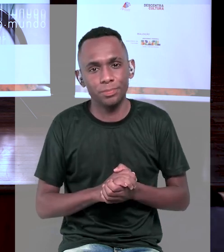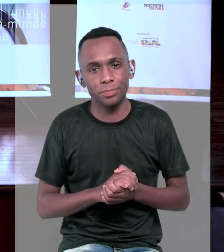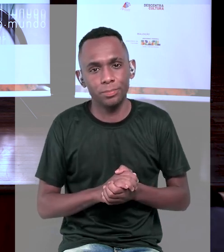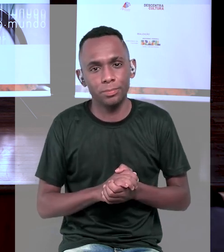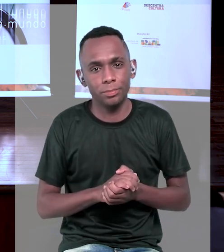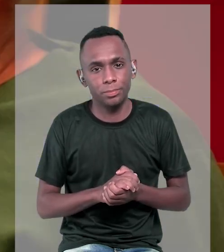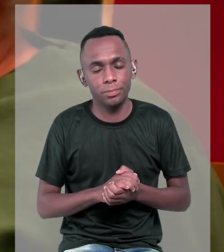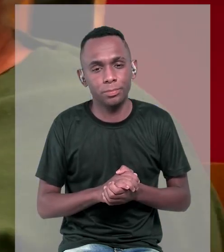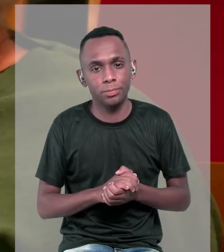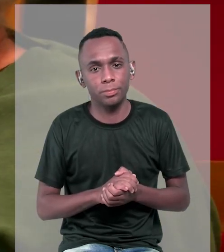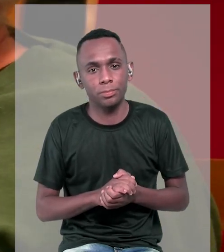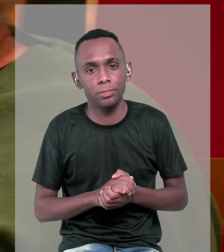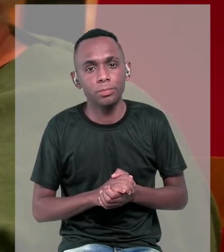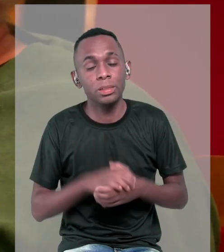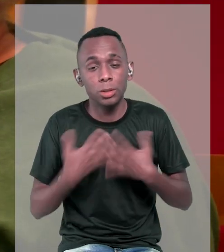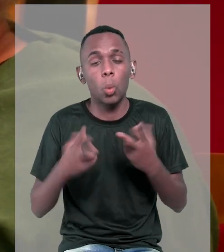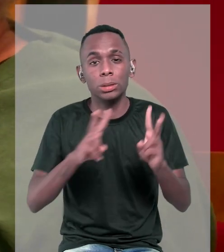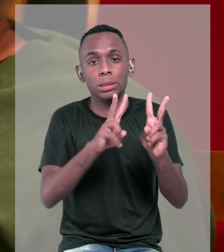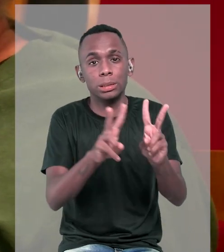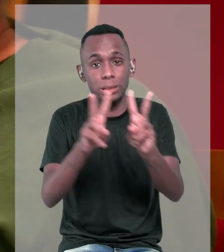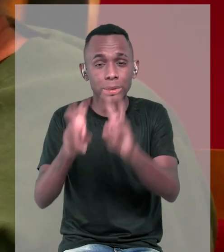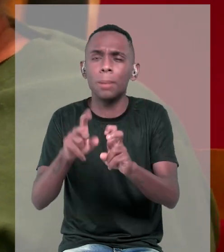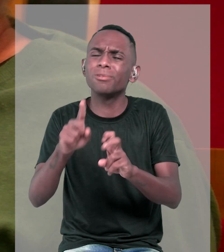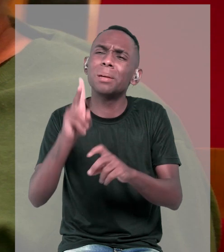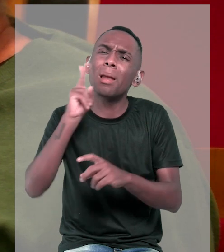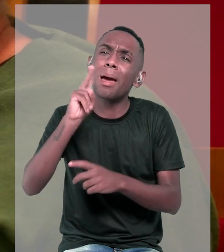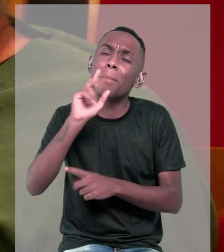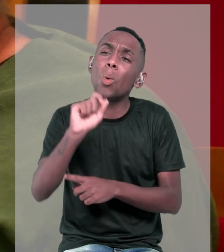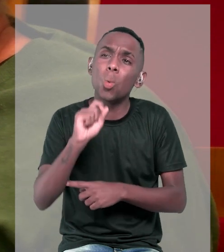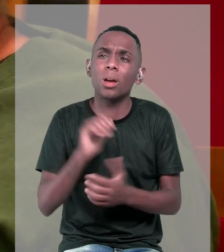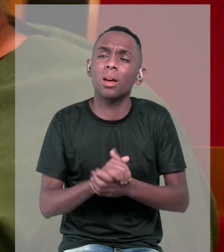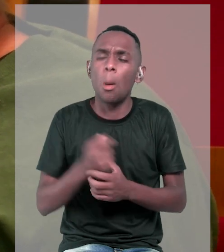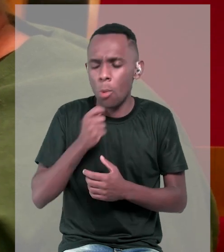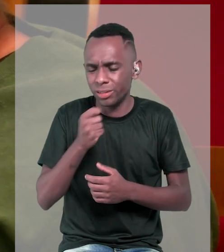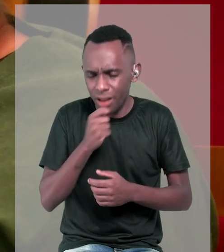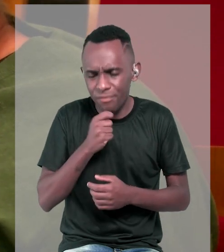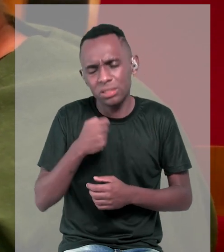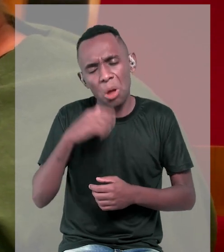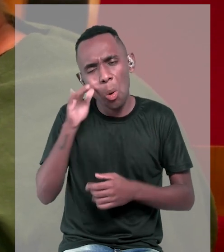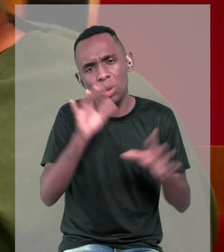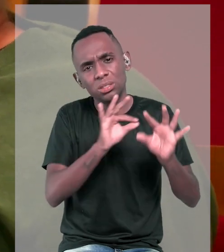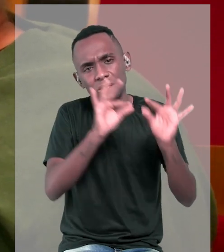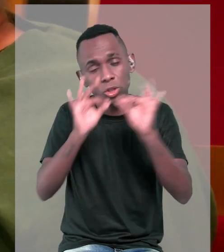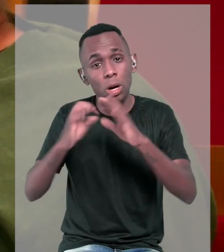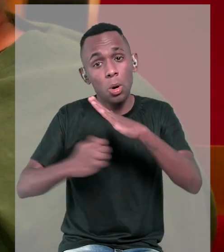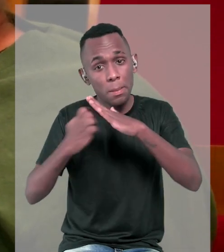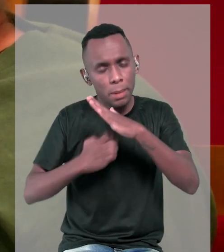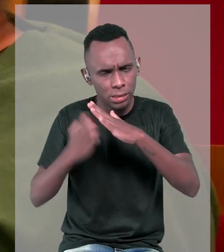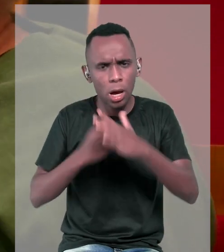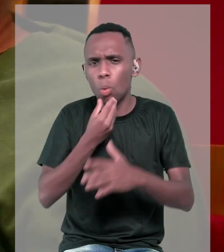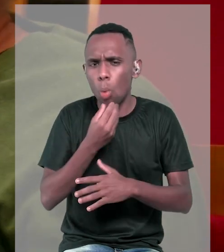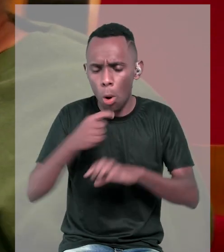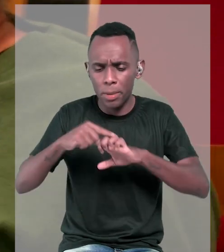Nessa abordagem, você me lembrou uma entrevista recente do CEO da Eurásia, em que